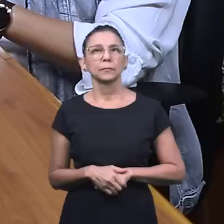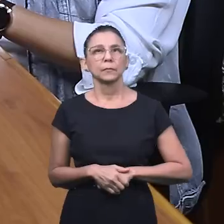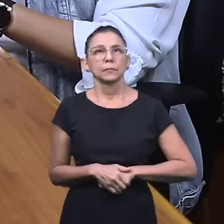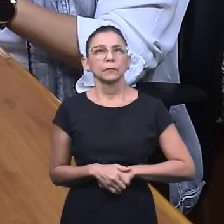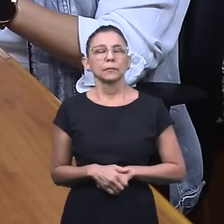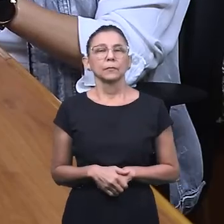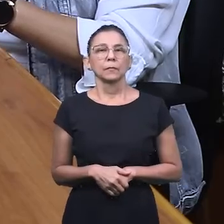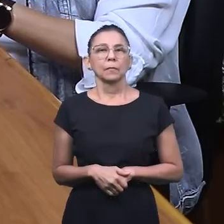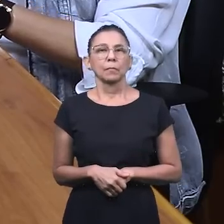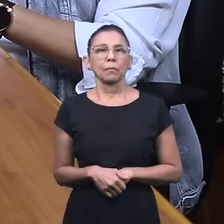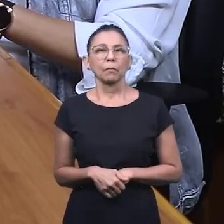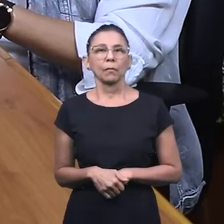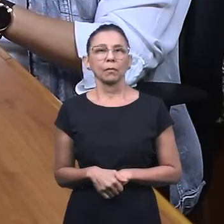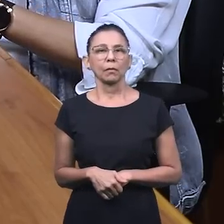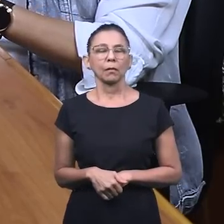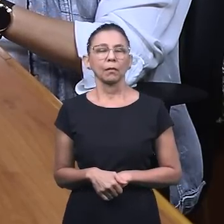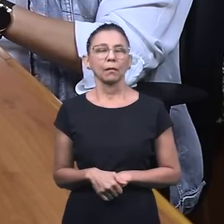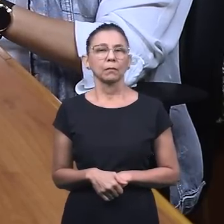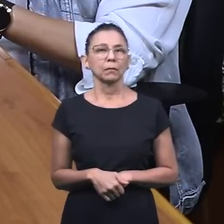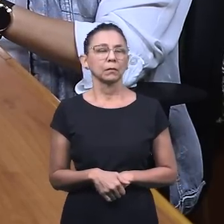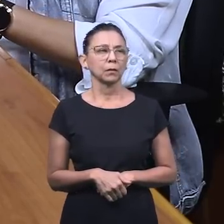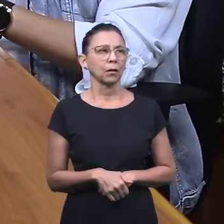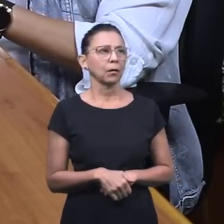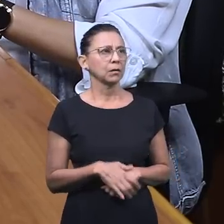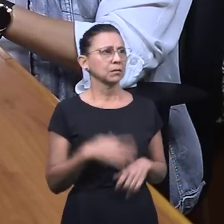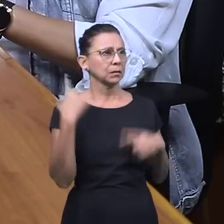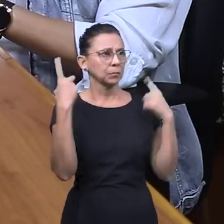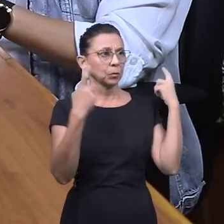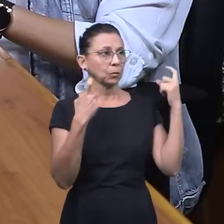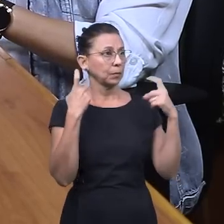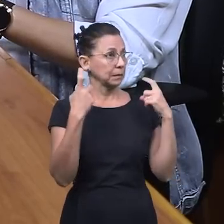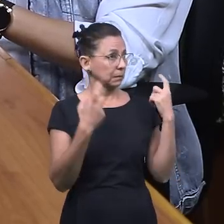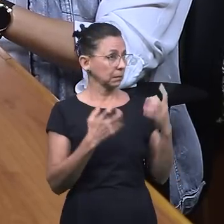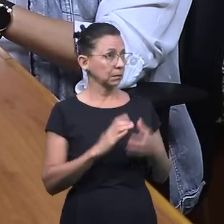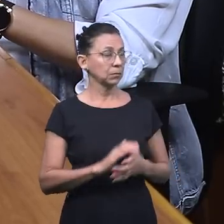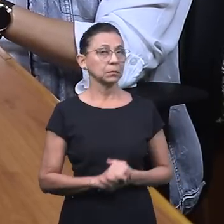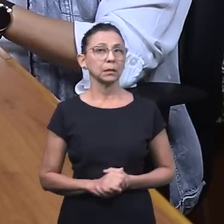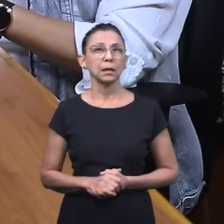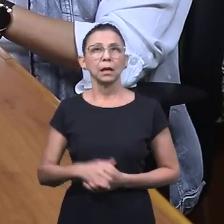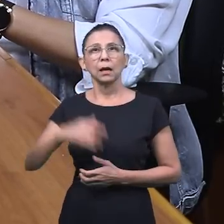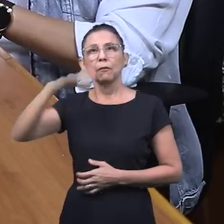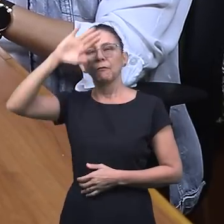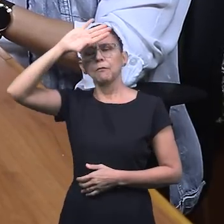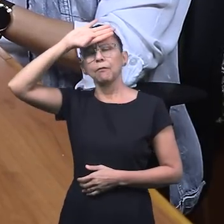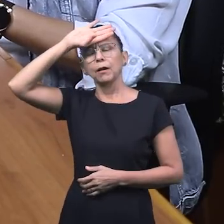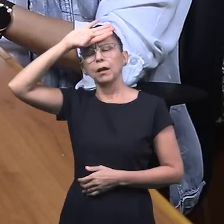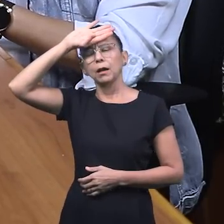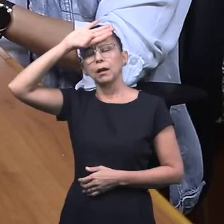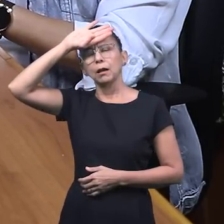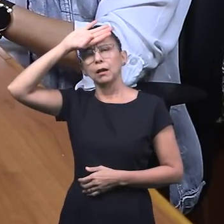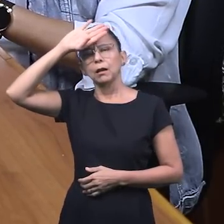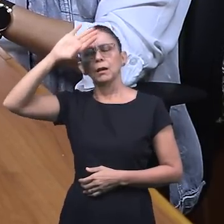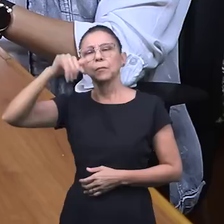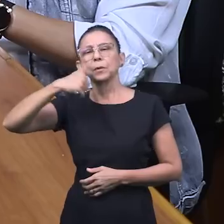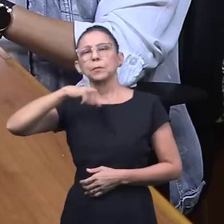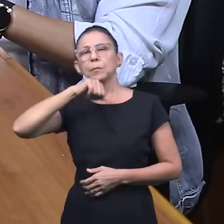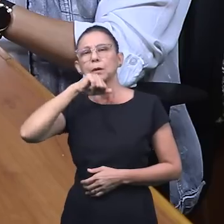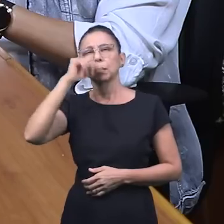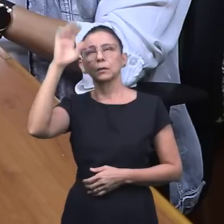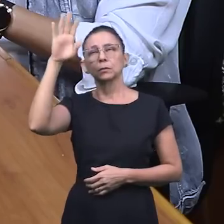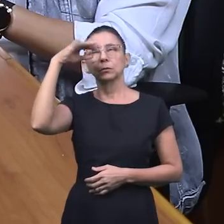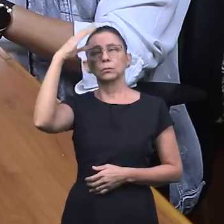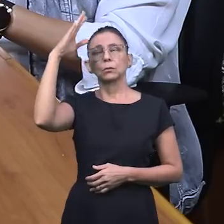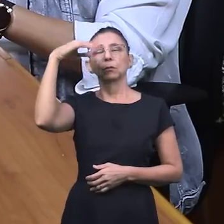né? Sufoco, porque você falou comigo que ela estava com febre, é isso mesmo? Estava com febre, estava com